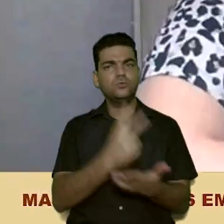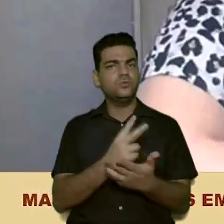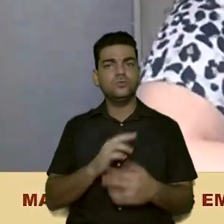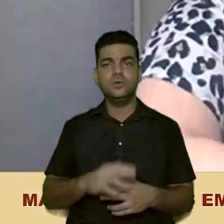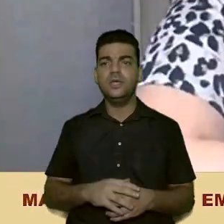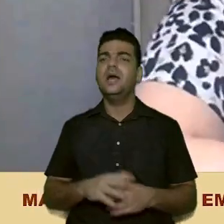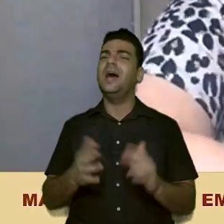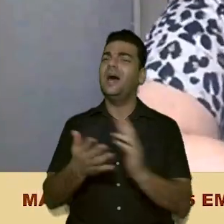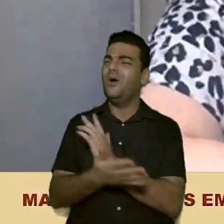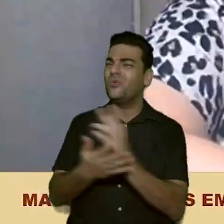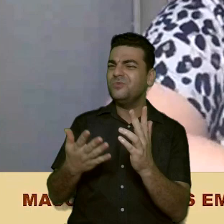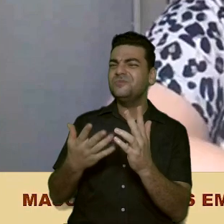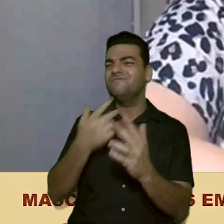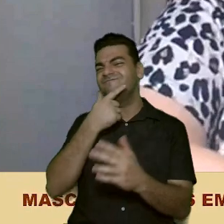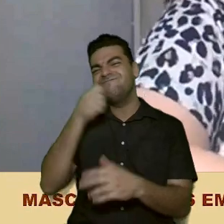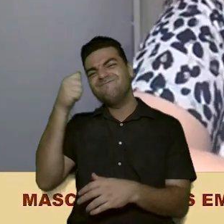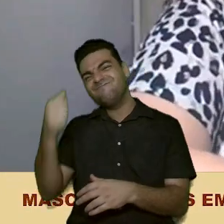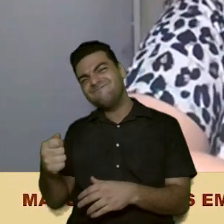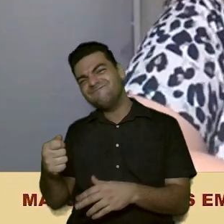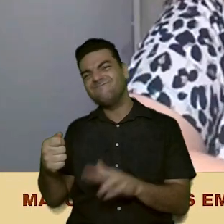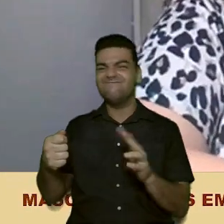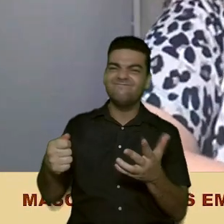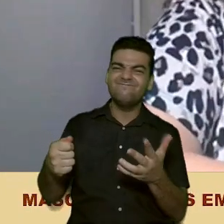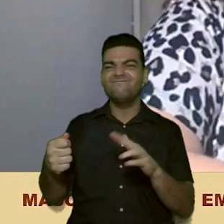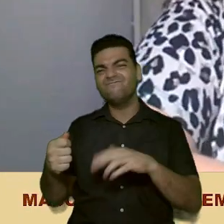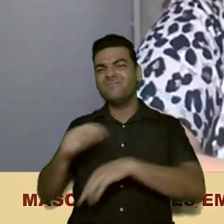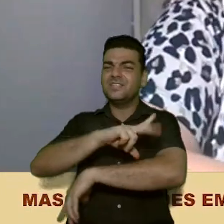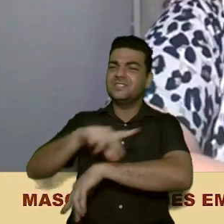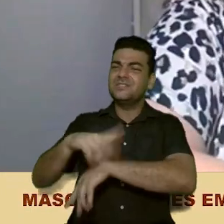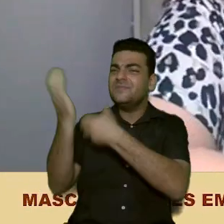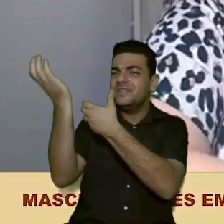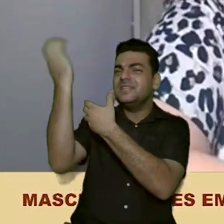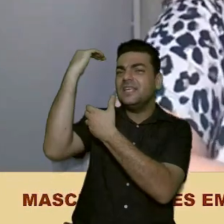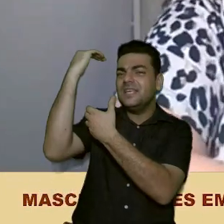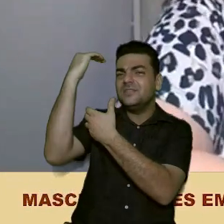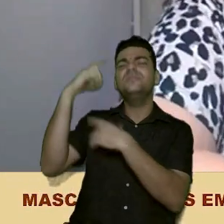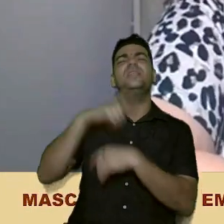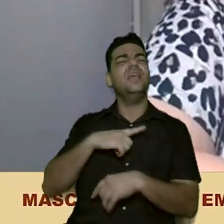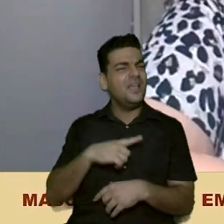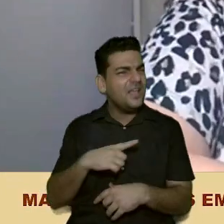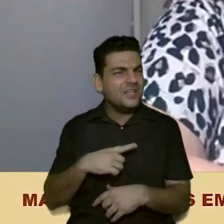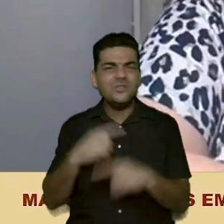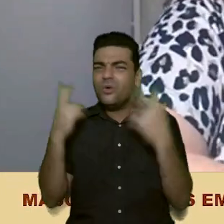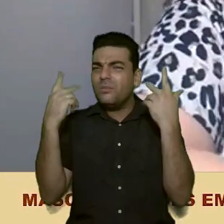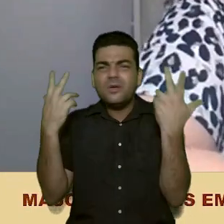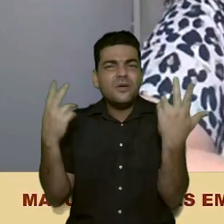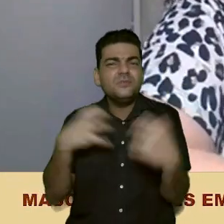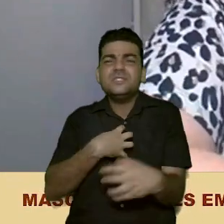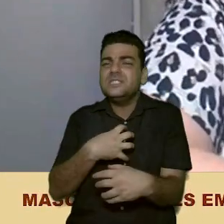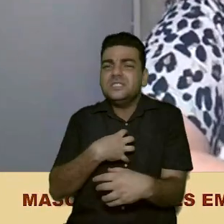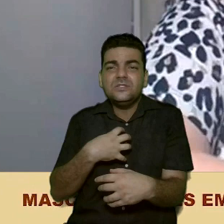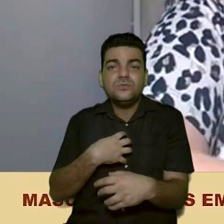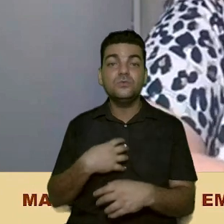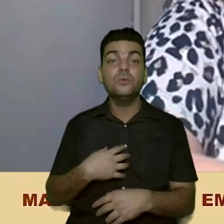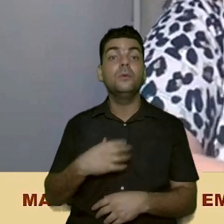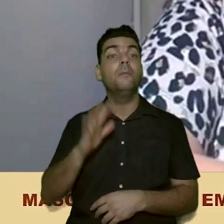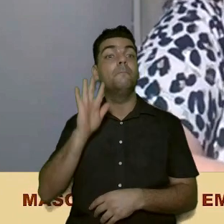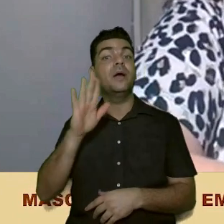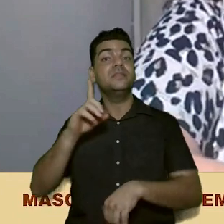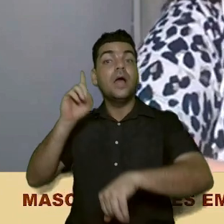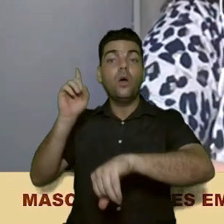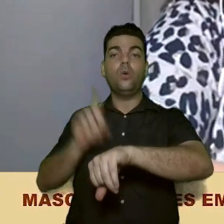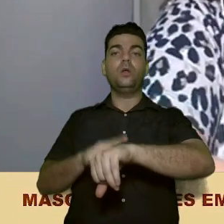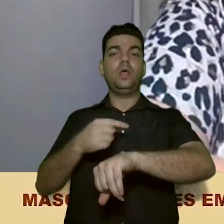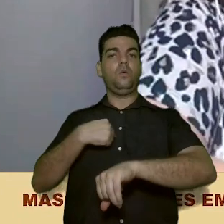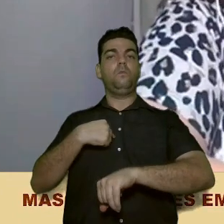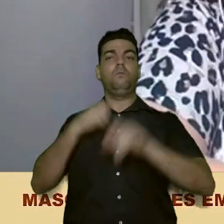meus pensamentos machistas, assim como meus pensamentos racistas, eles estão aqui dentro, enraizados, cara. Eles criaram um impacto no meu psiquismo. Então, o que eu